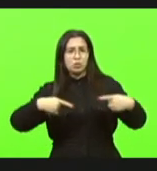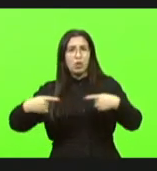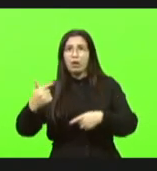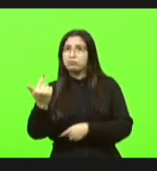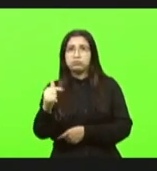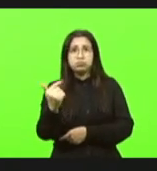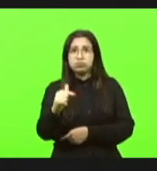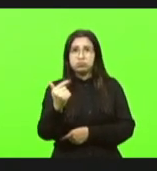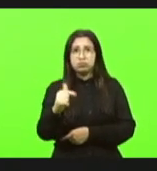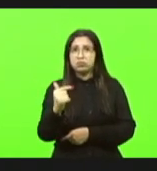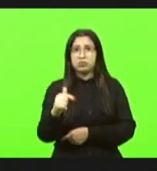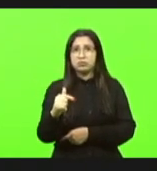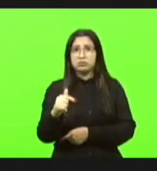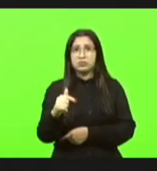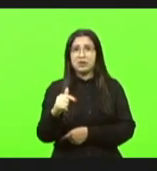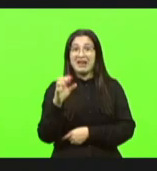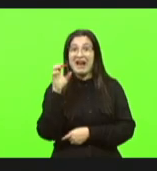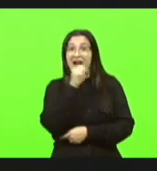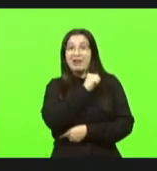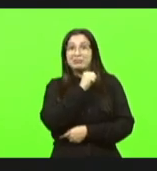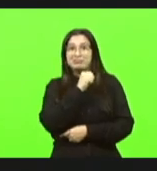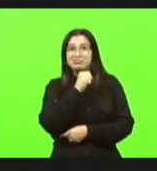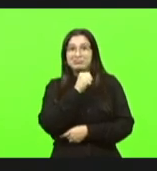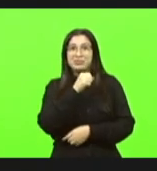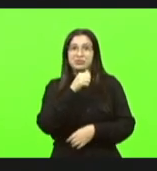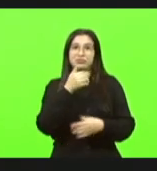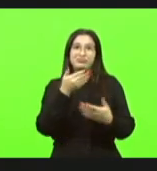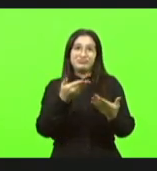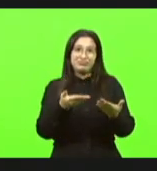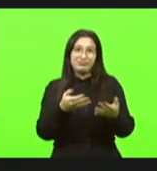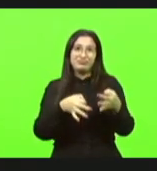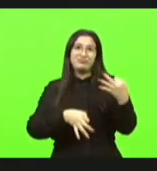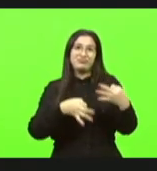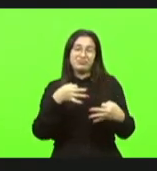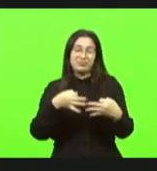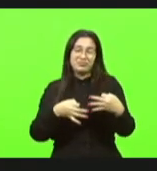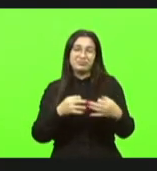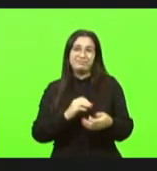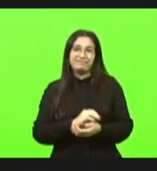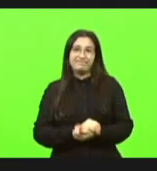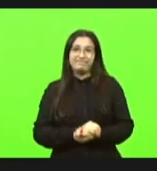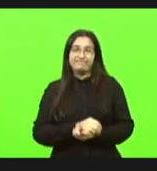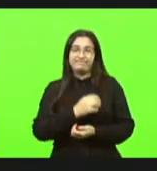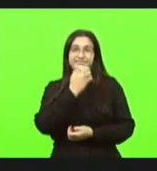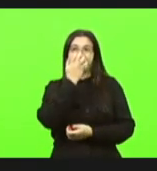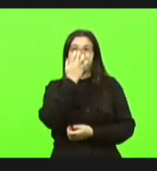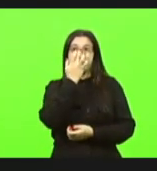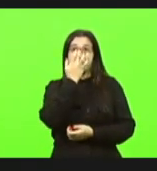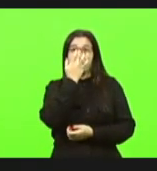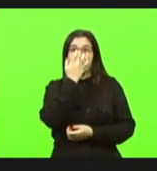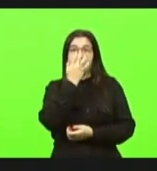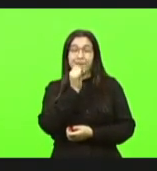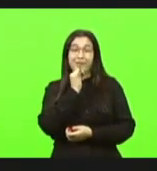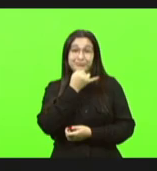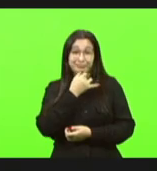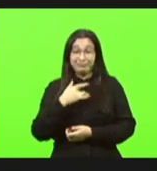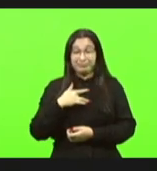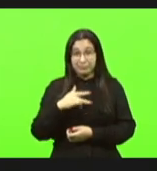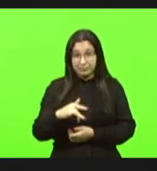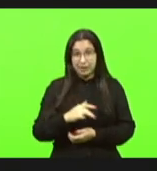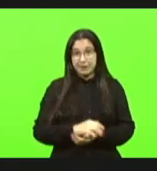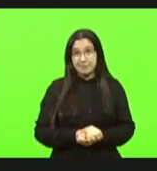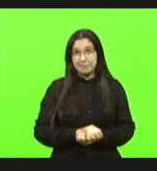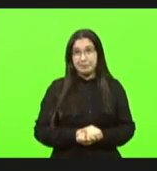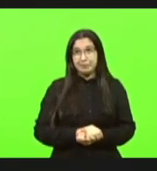sido é dado esse esse esse direito ao parlamentar é triste dizer